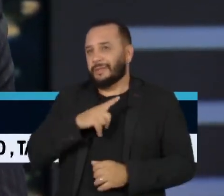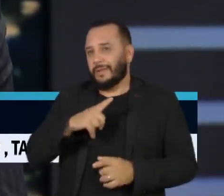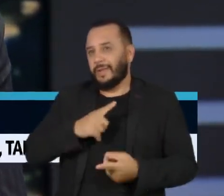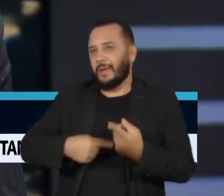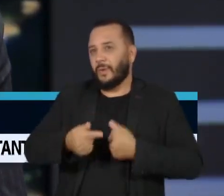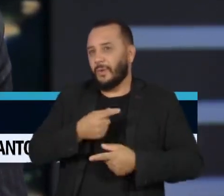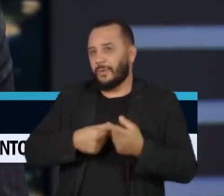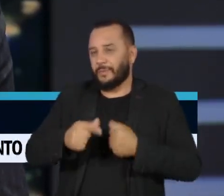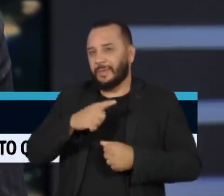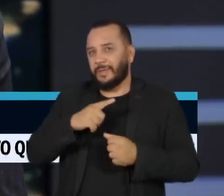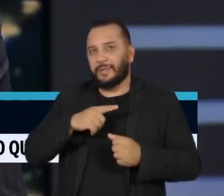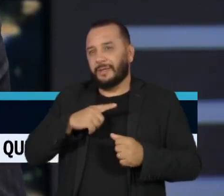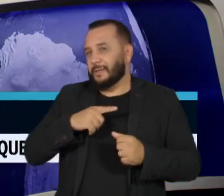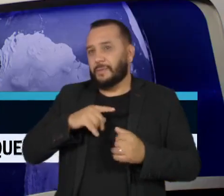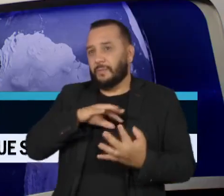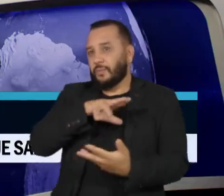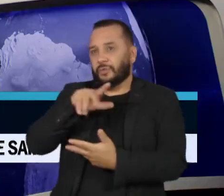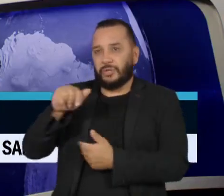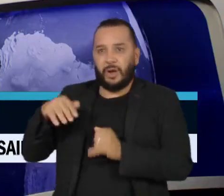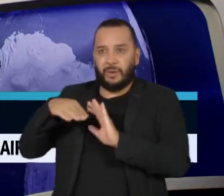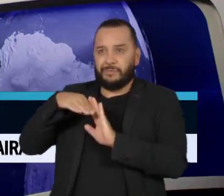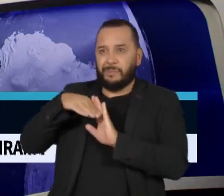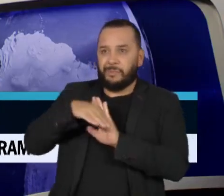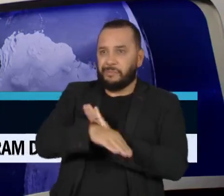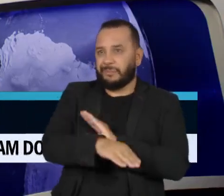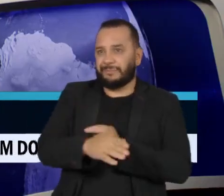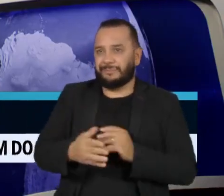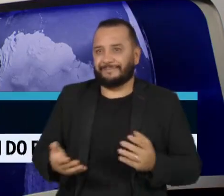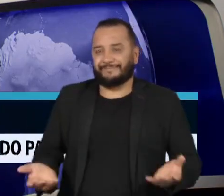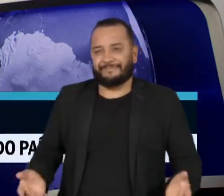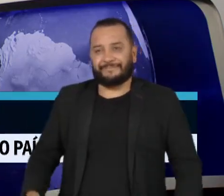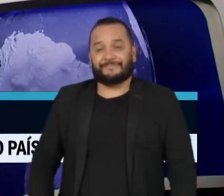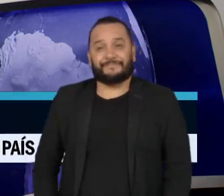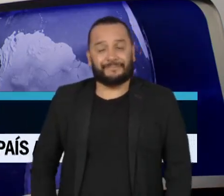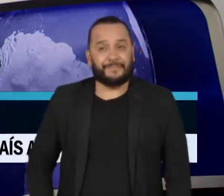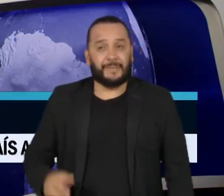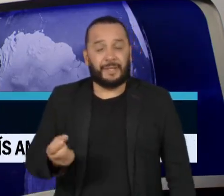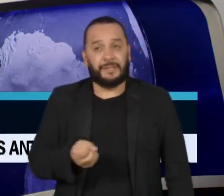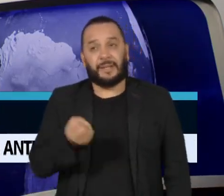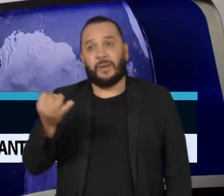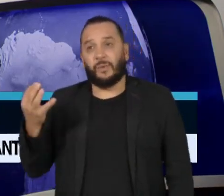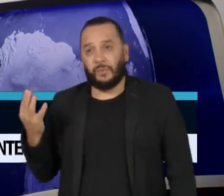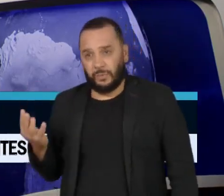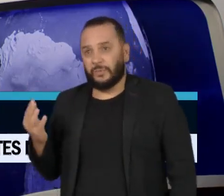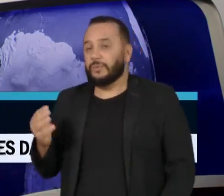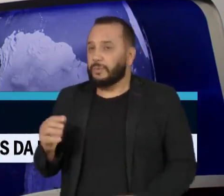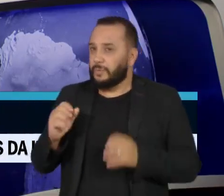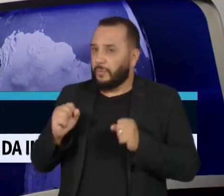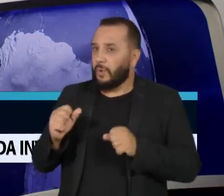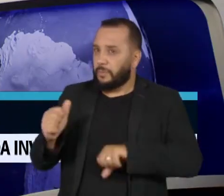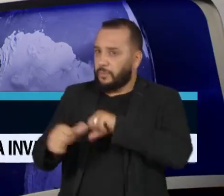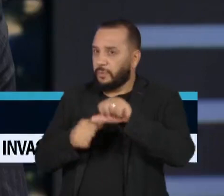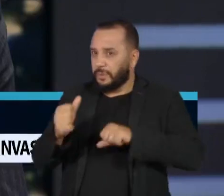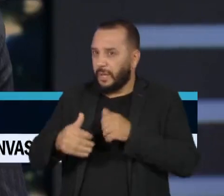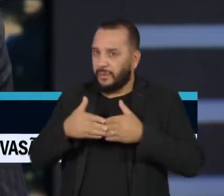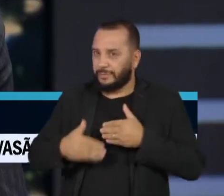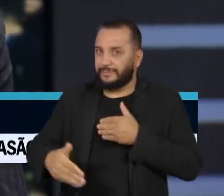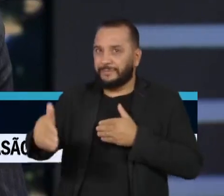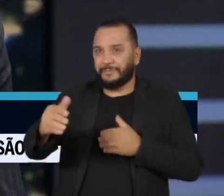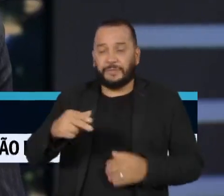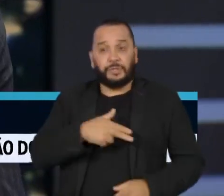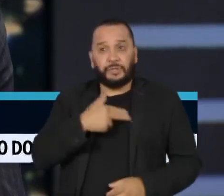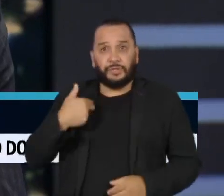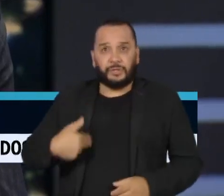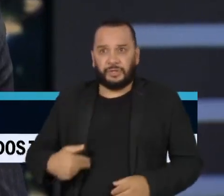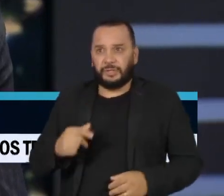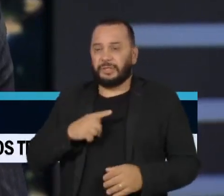econômica é Mundial Claro agora alguns desses fatores podem se reverter daqui para frente por exemplo a recuperação da